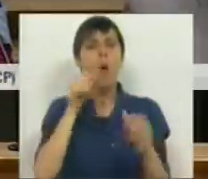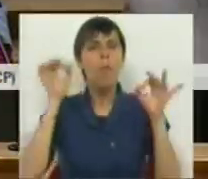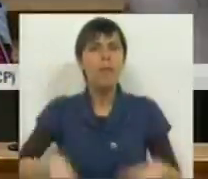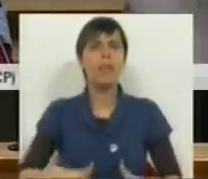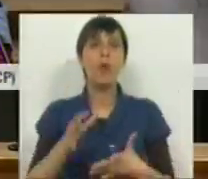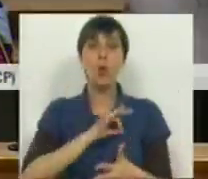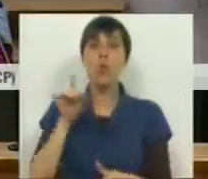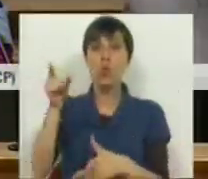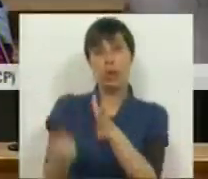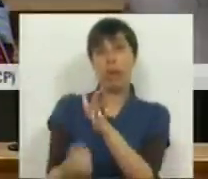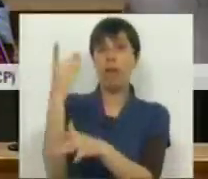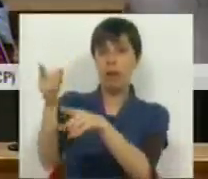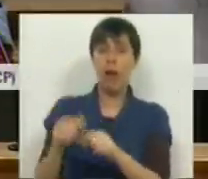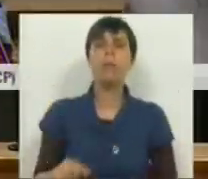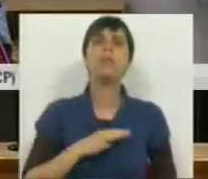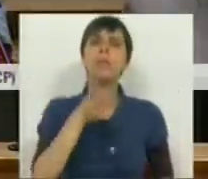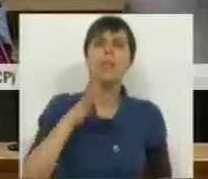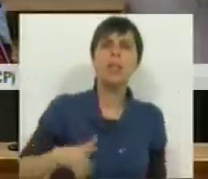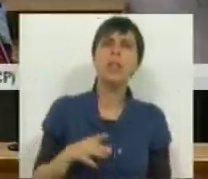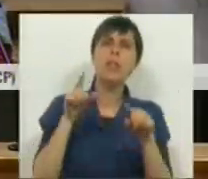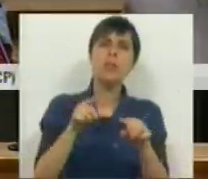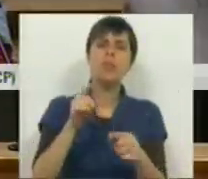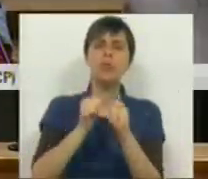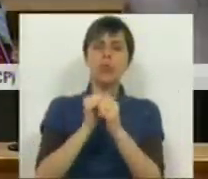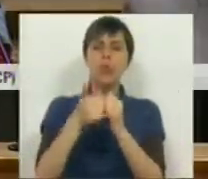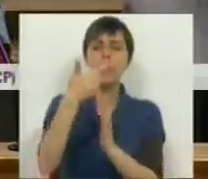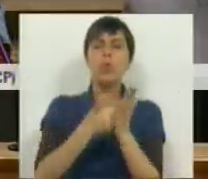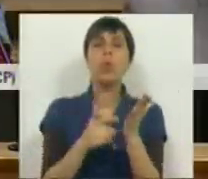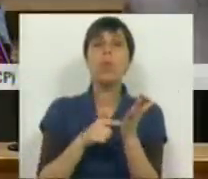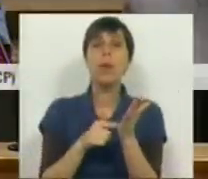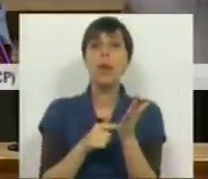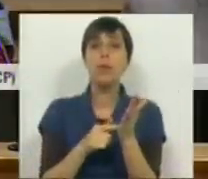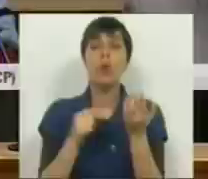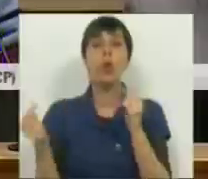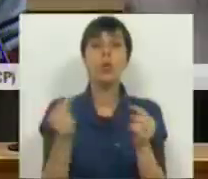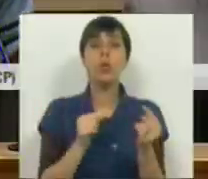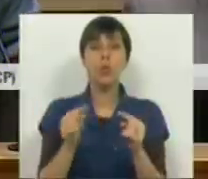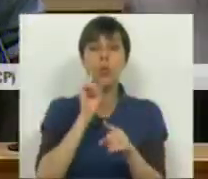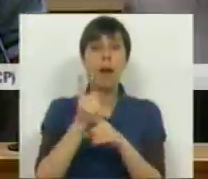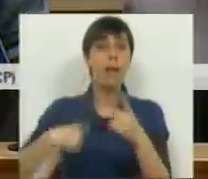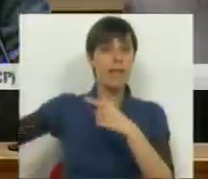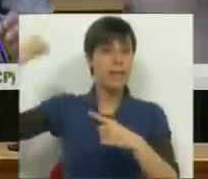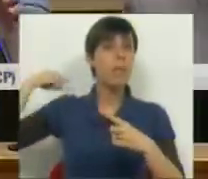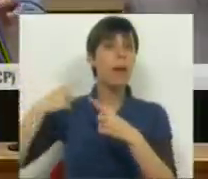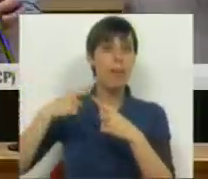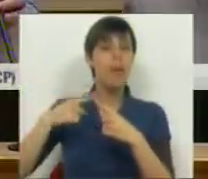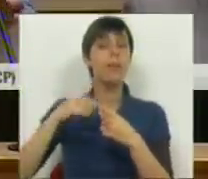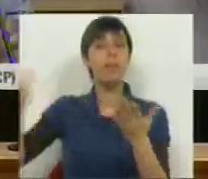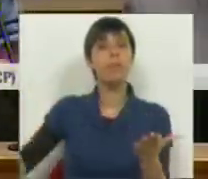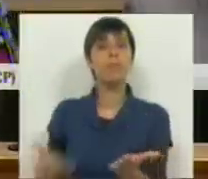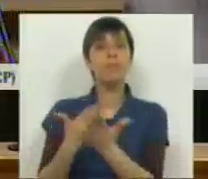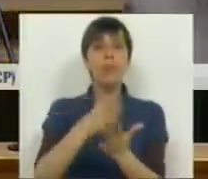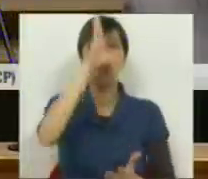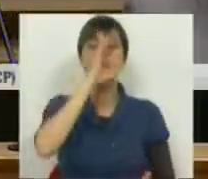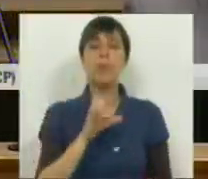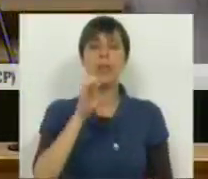que os senhores criaram. E o senhor falou-nos aqui daquele documento que discutimos ainda na semana passada, apresentado pelo